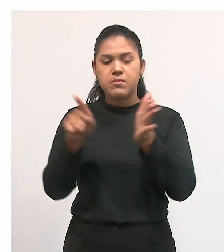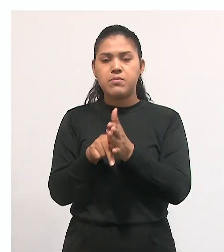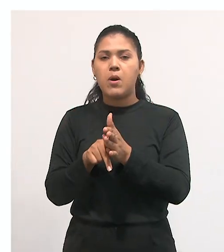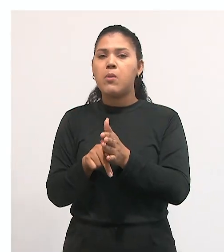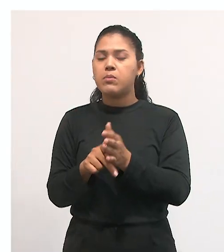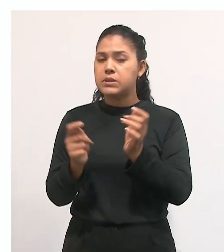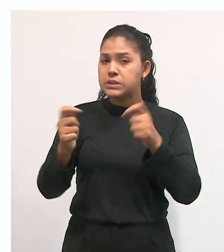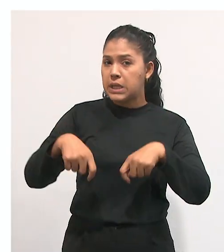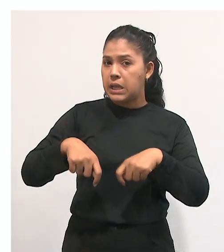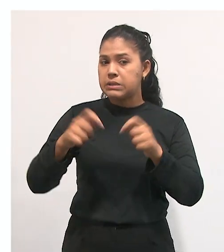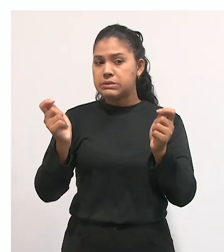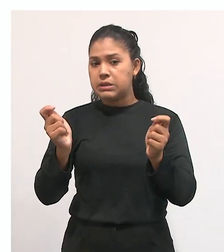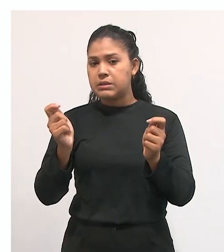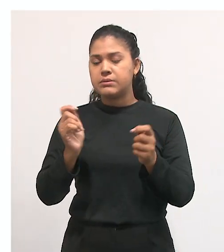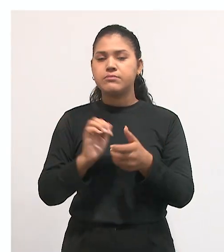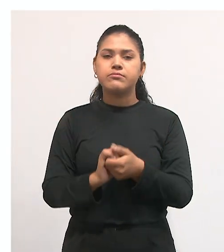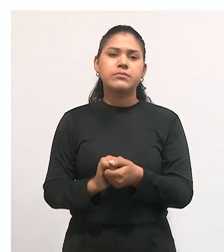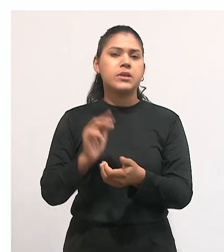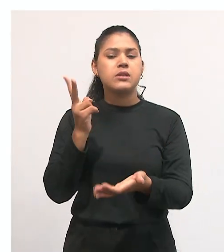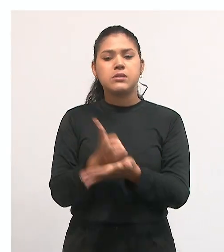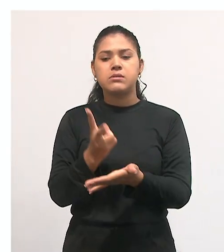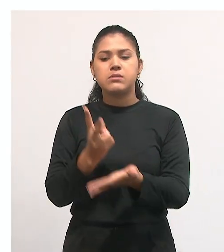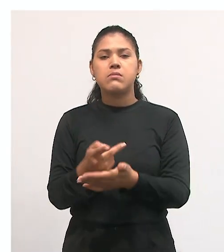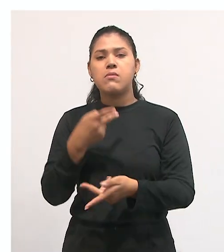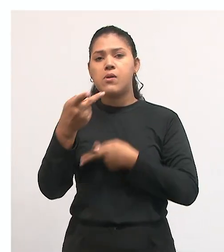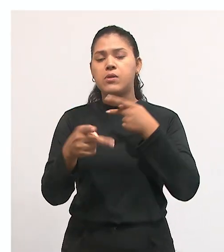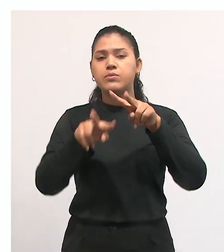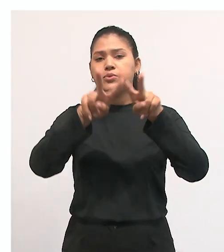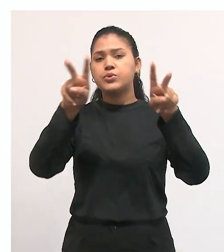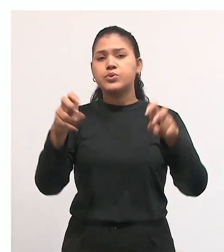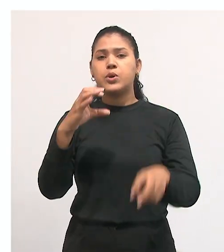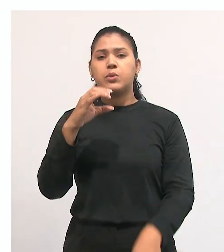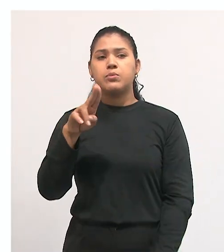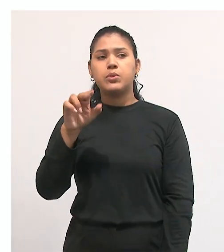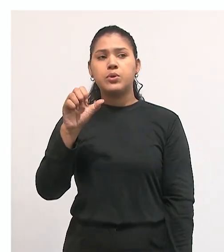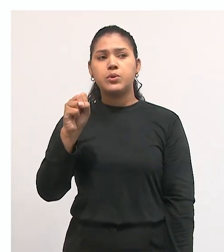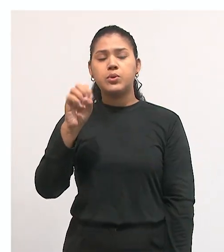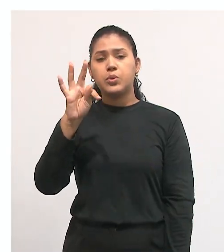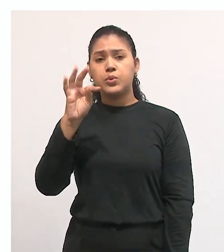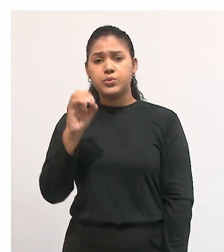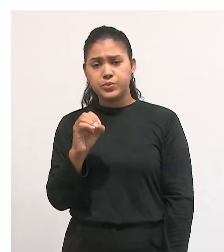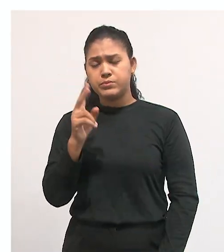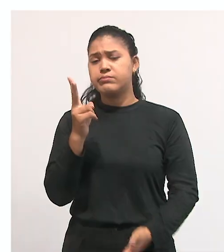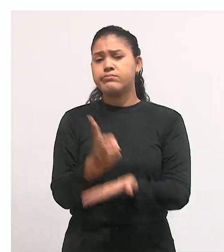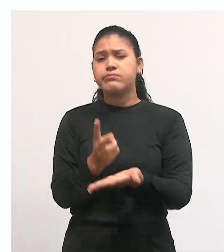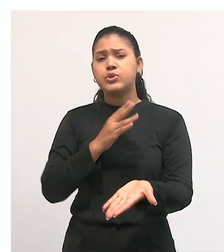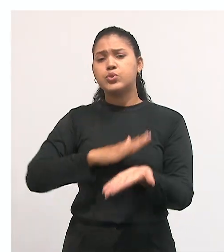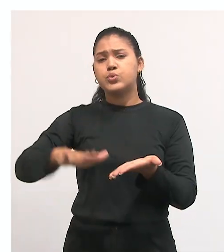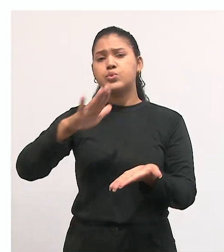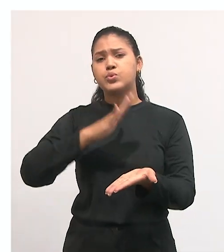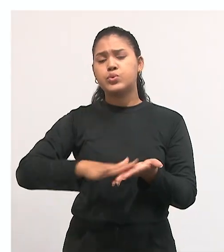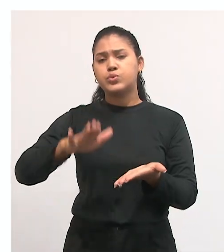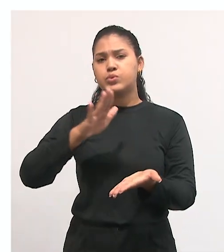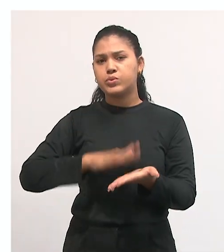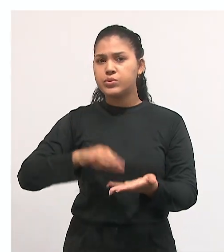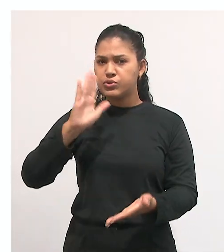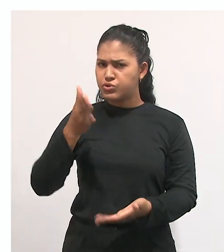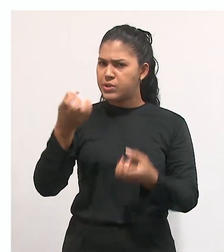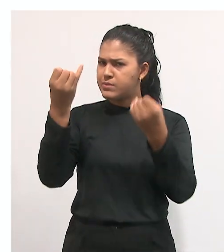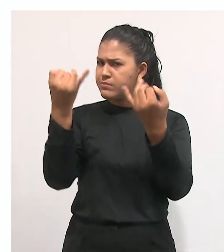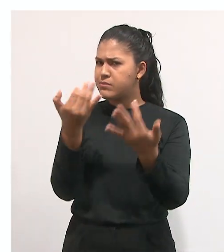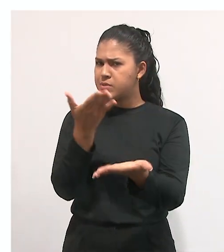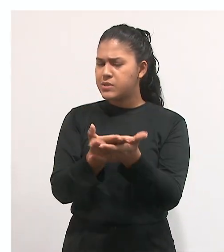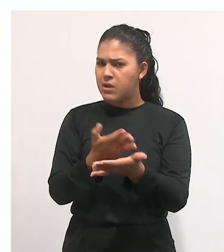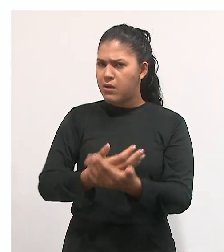né, sempre falando de custos, né? Nós falamos isso aqui, se não me engano, na aula 1, ali na área de custos, que era uma aula mais